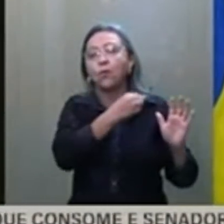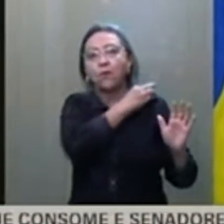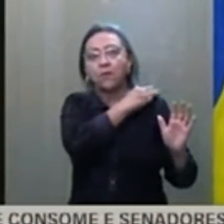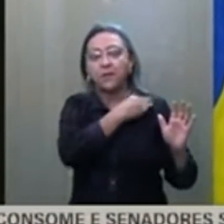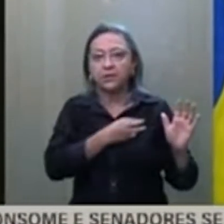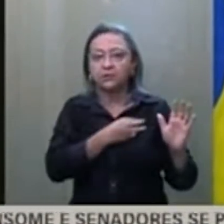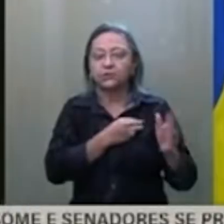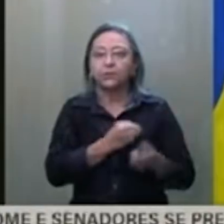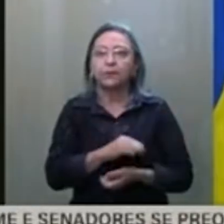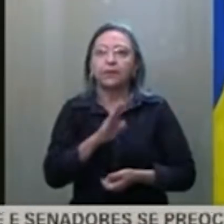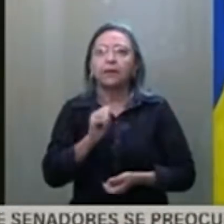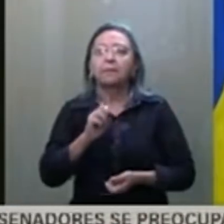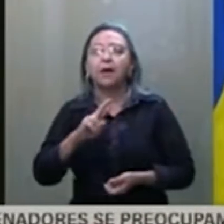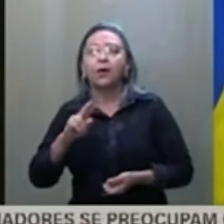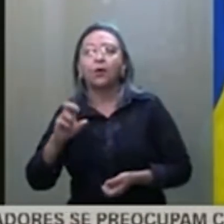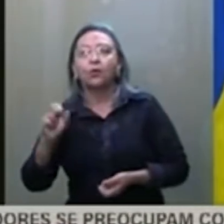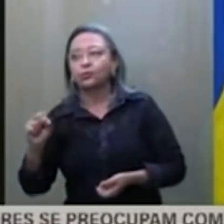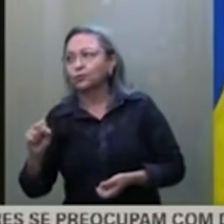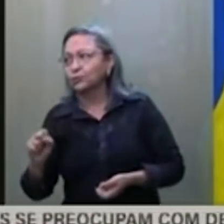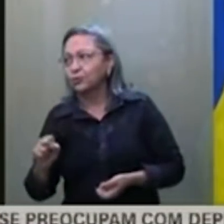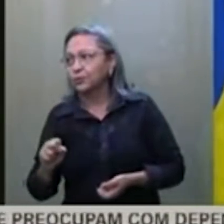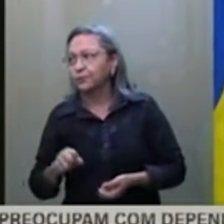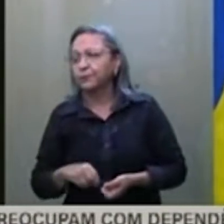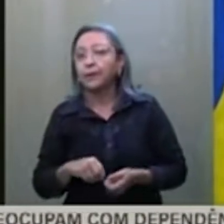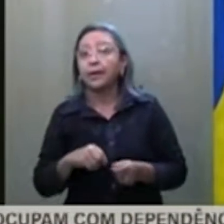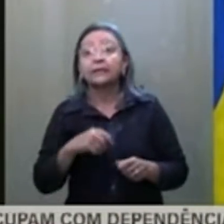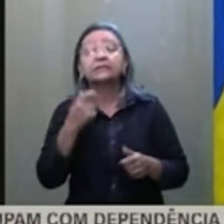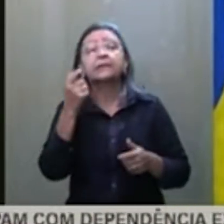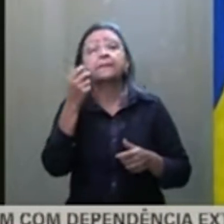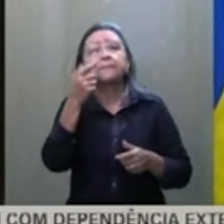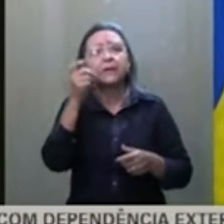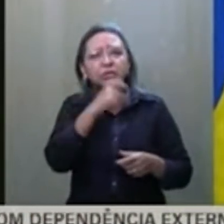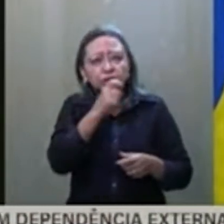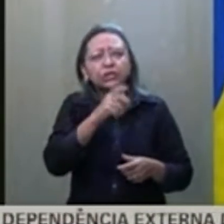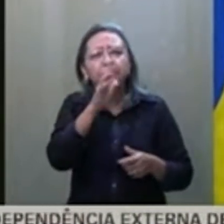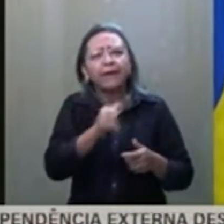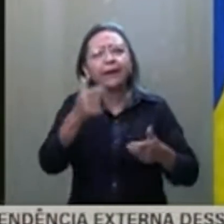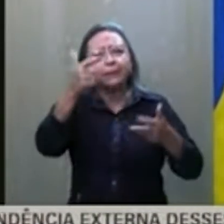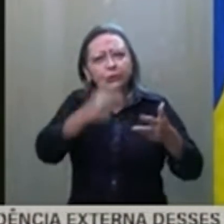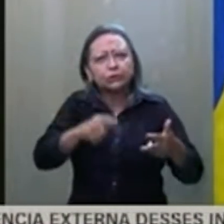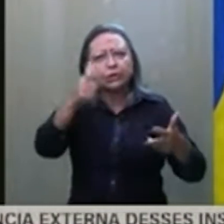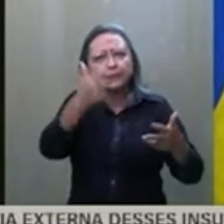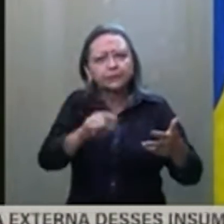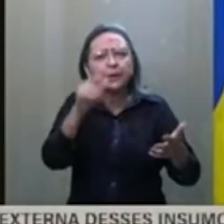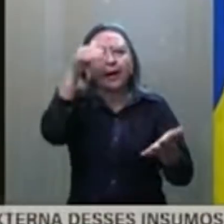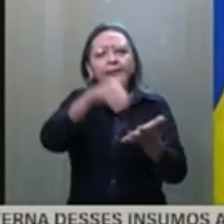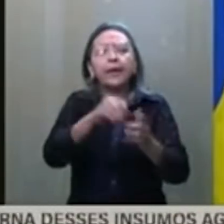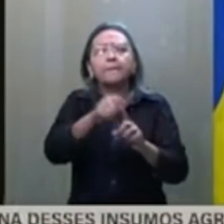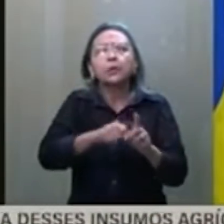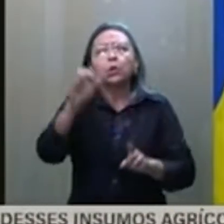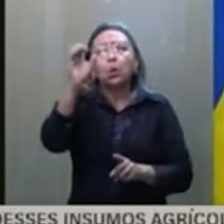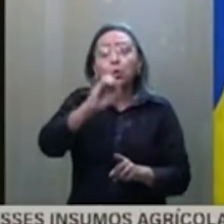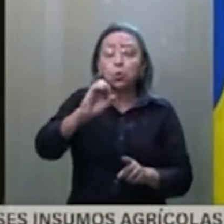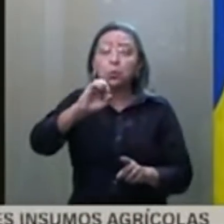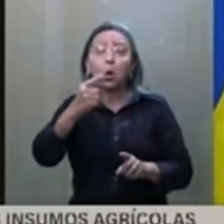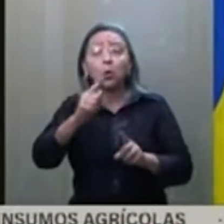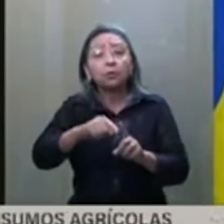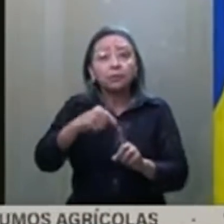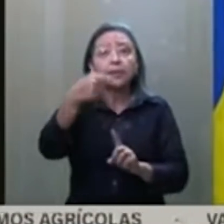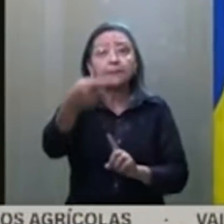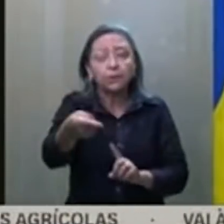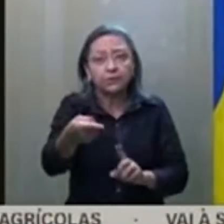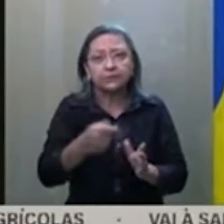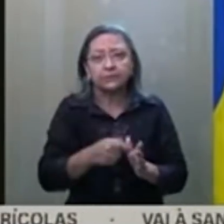as mentiras vão se repetir e até outubro ou mesmo depois a